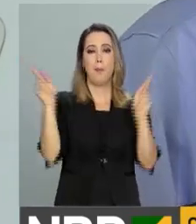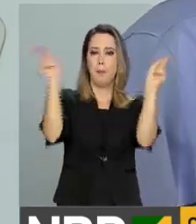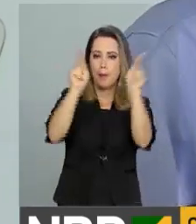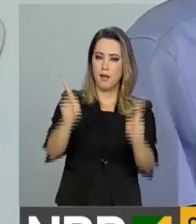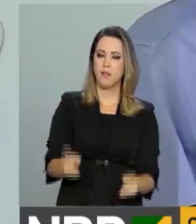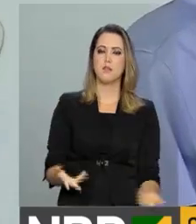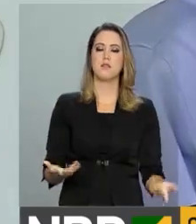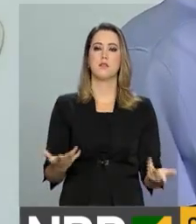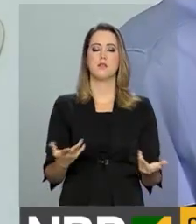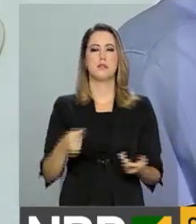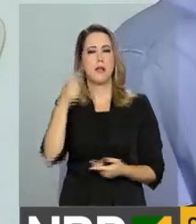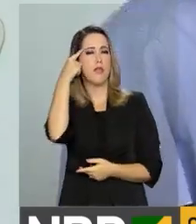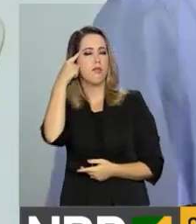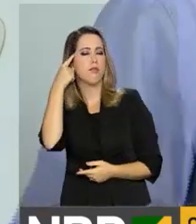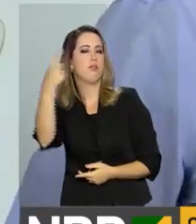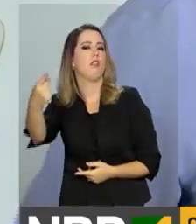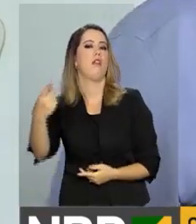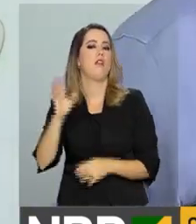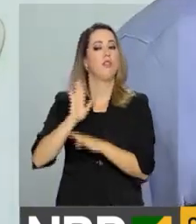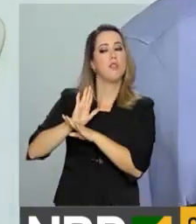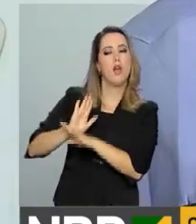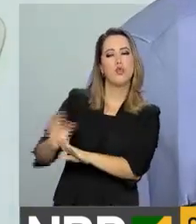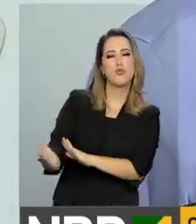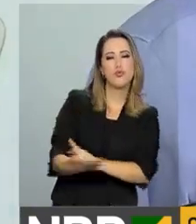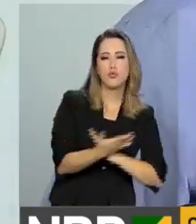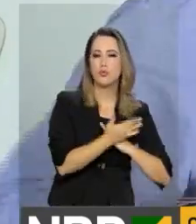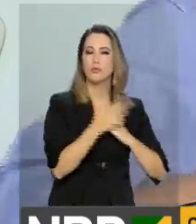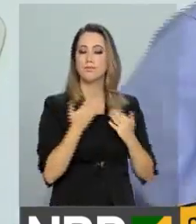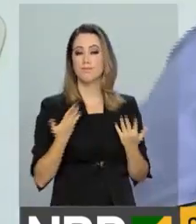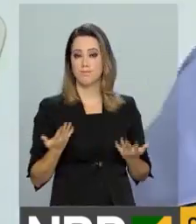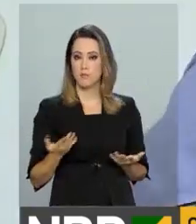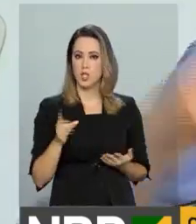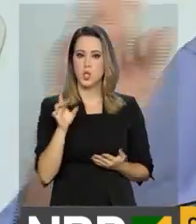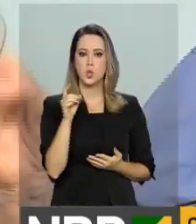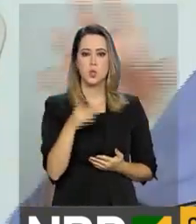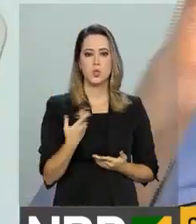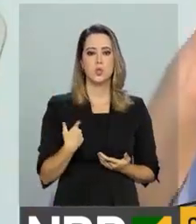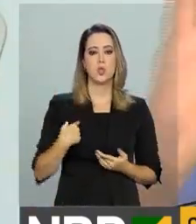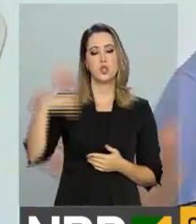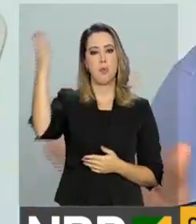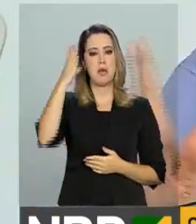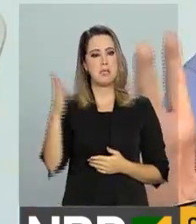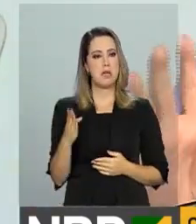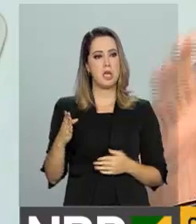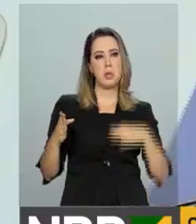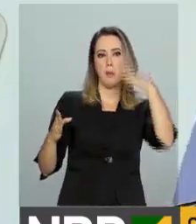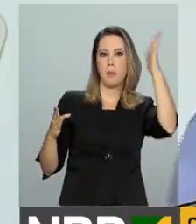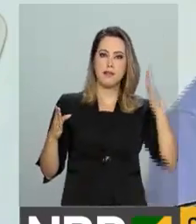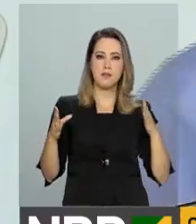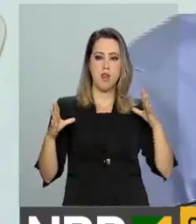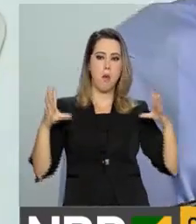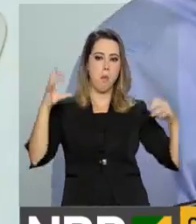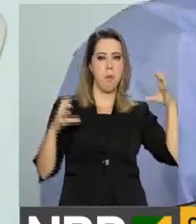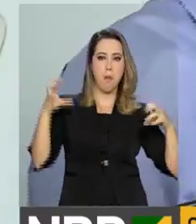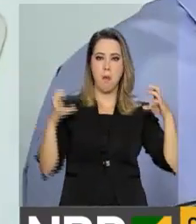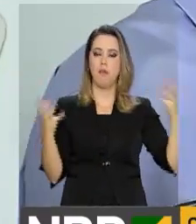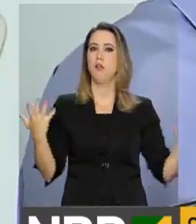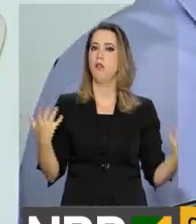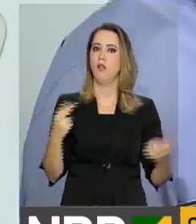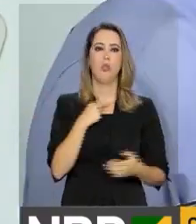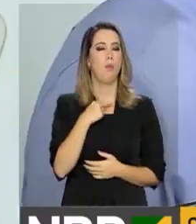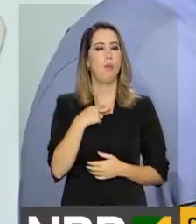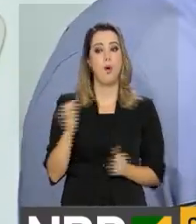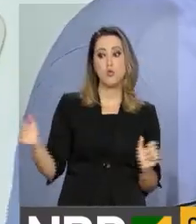paz, a ideia da solidariedade, e não da história de brasileiro contra brasileiro, mas brasileiro